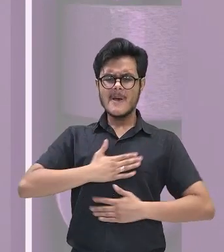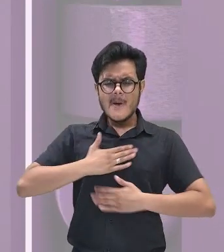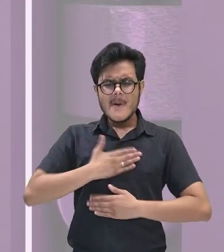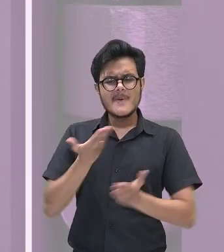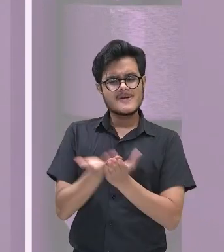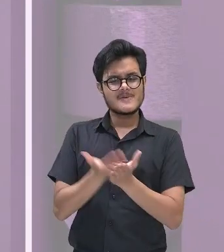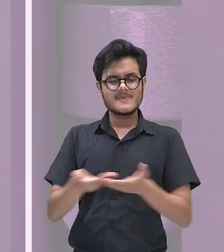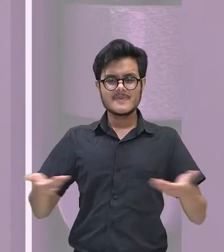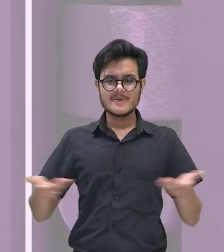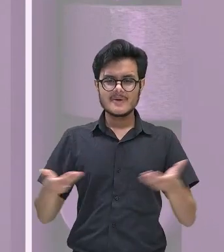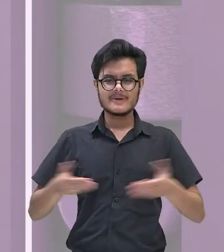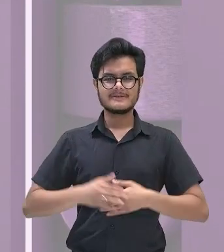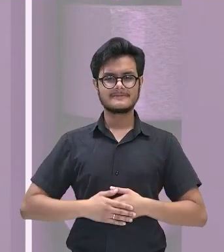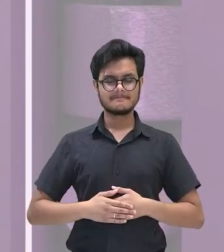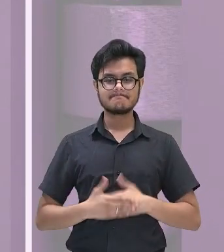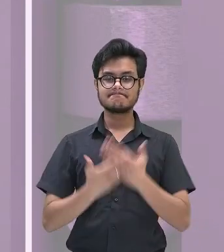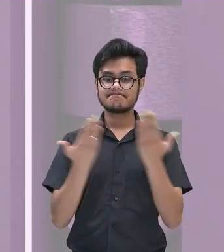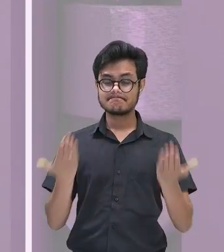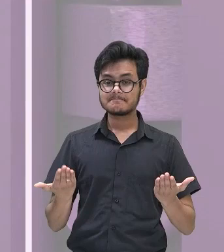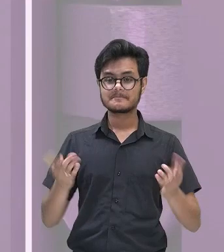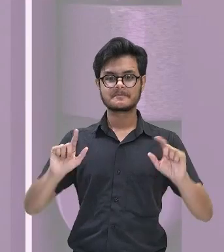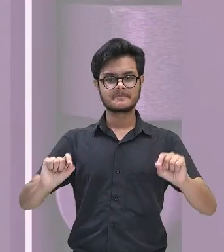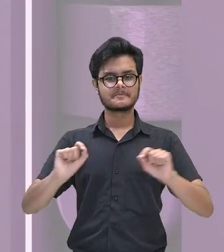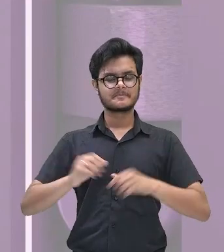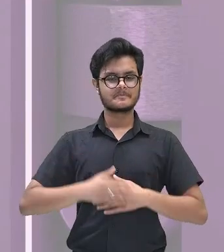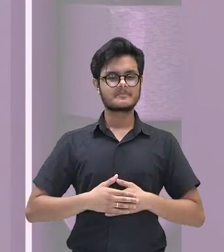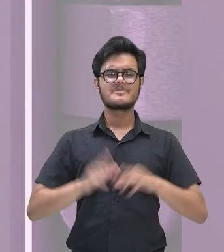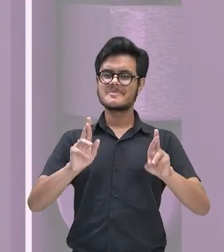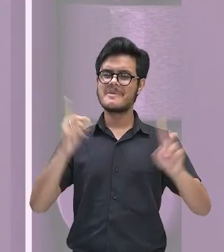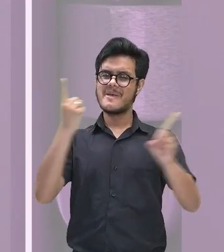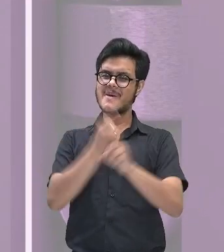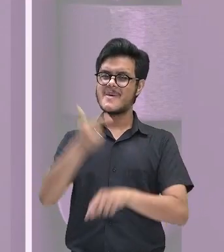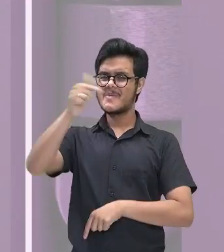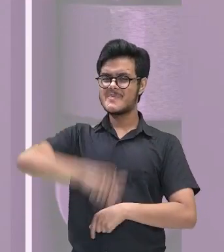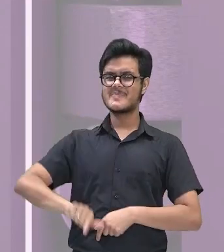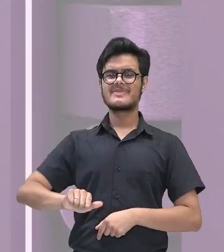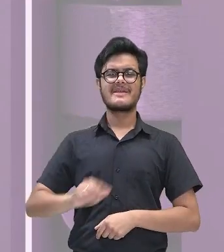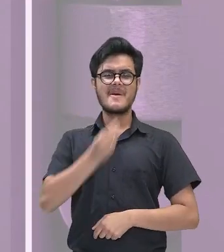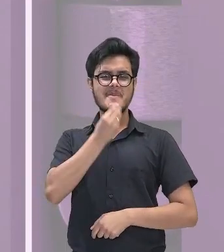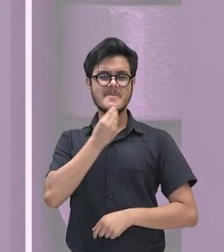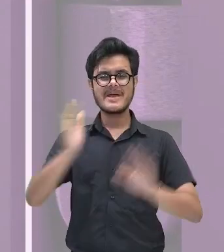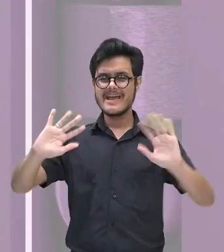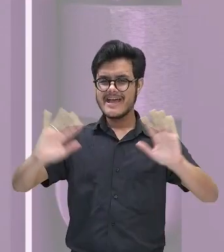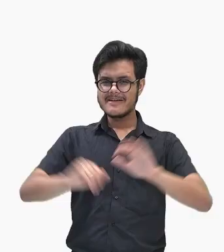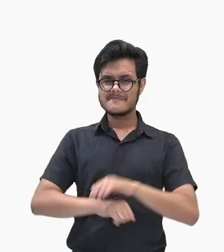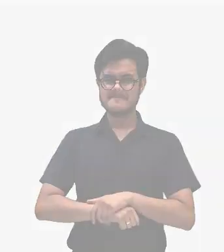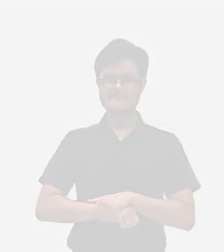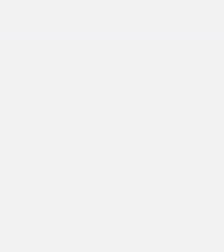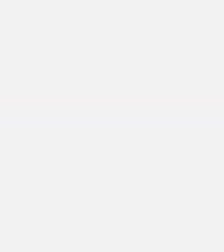da nossa aula, tá bom? E aí, eu espero encontrar vocês aqui numa próxima oportunidade. Até mais!